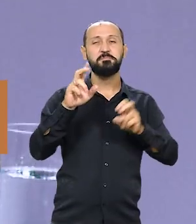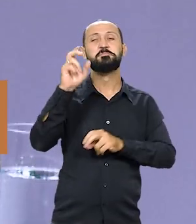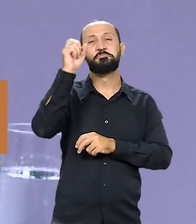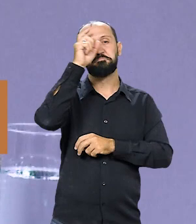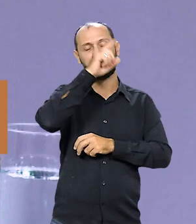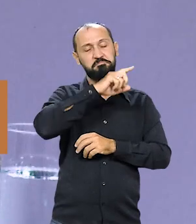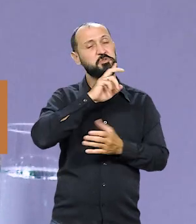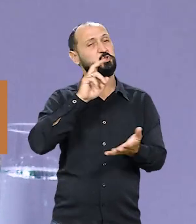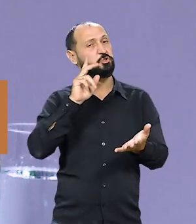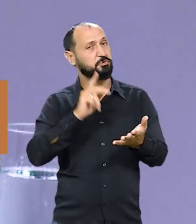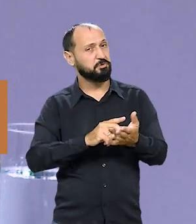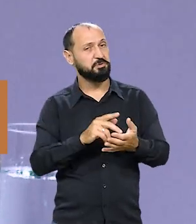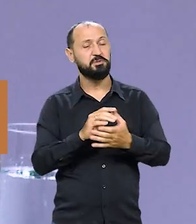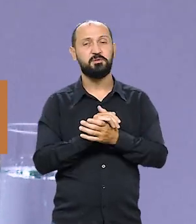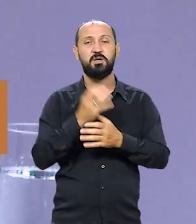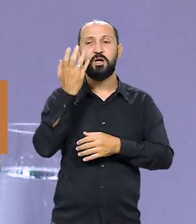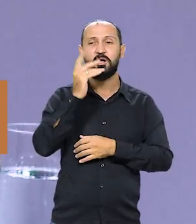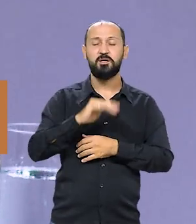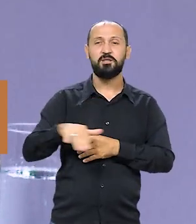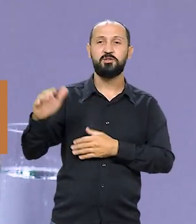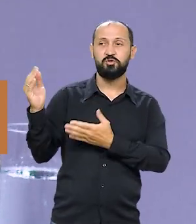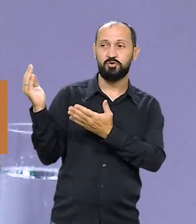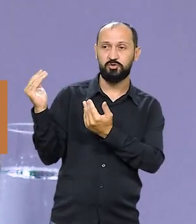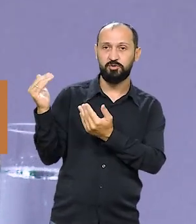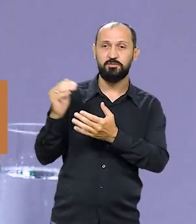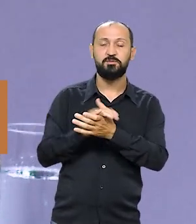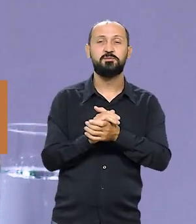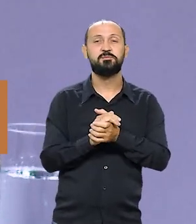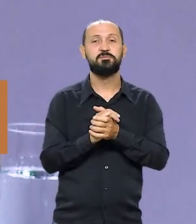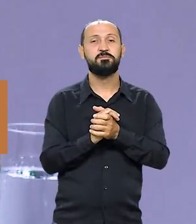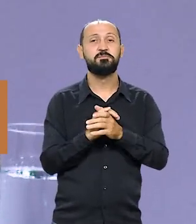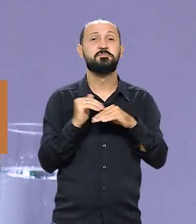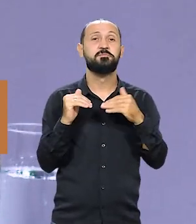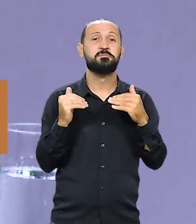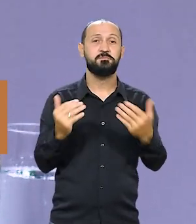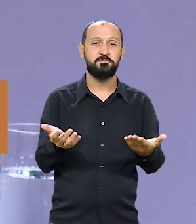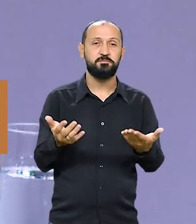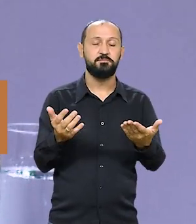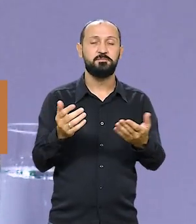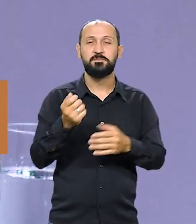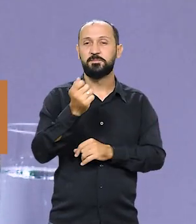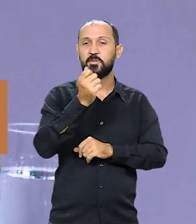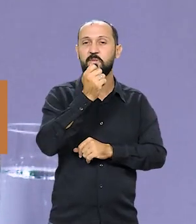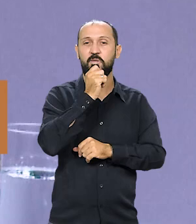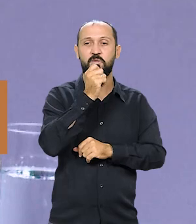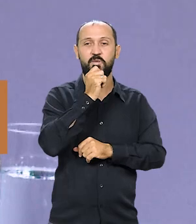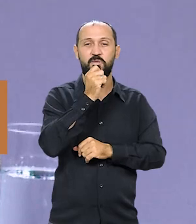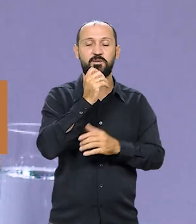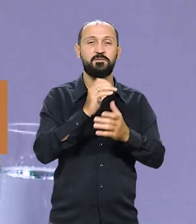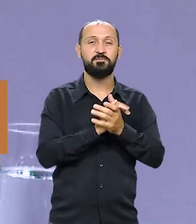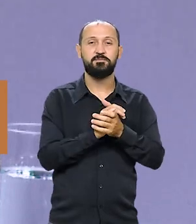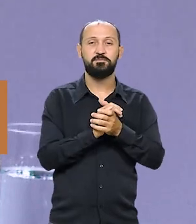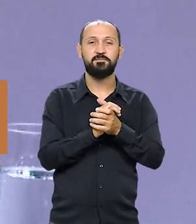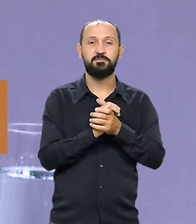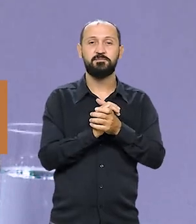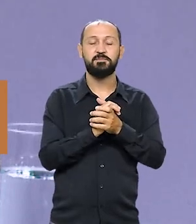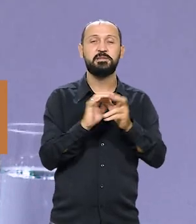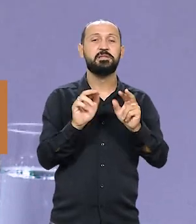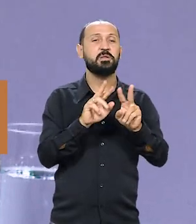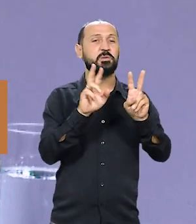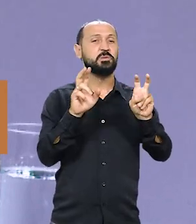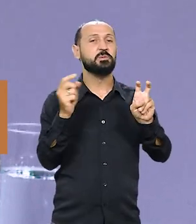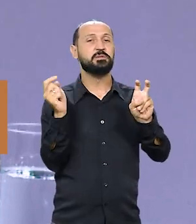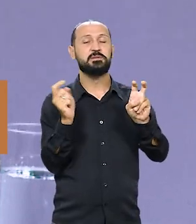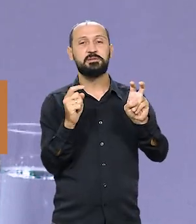muito complexo mesmo, criança e adolescente, né? Bom, ainda falando sobre